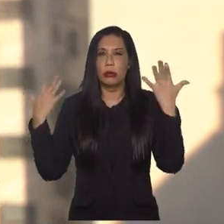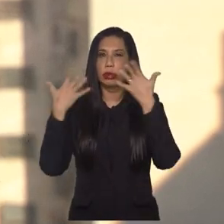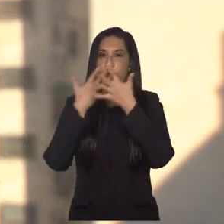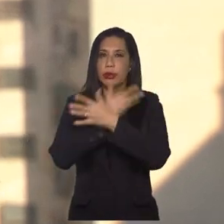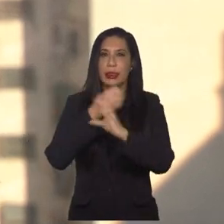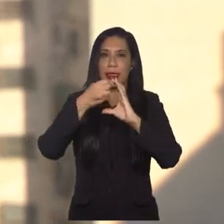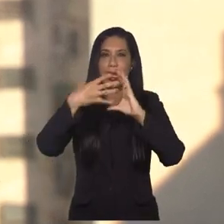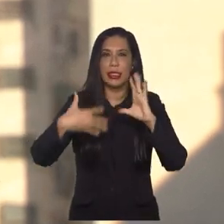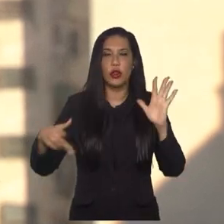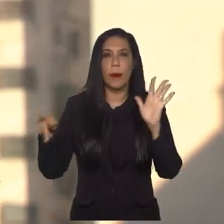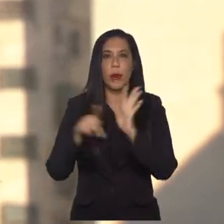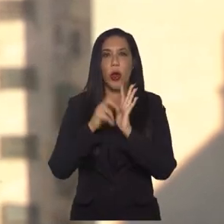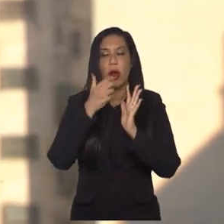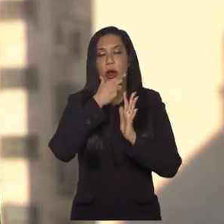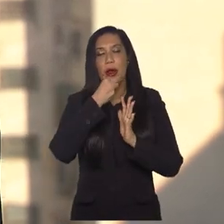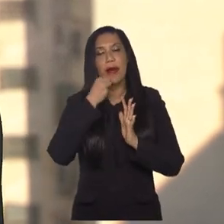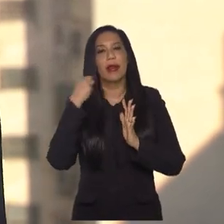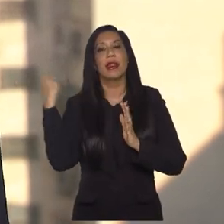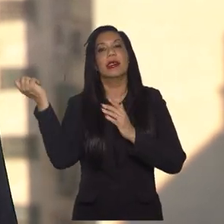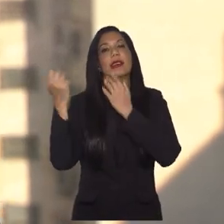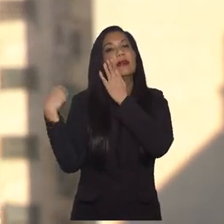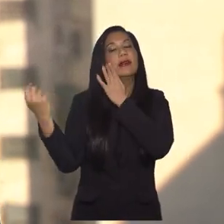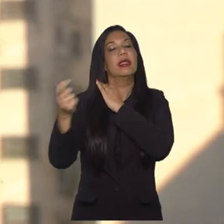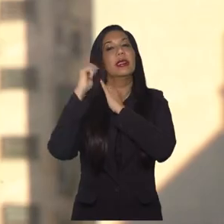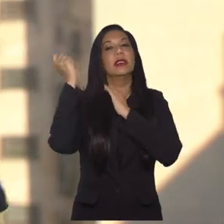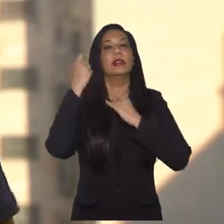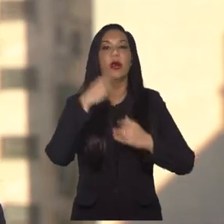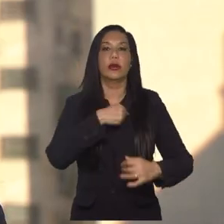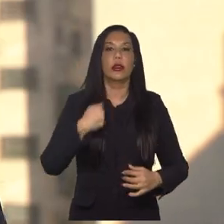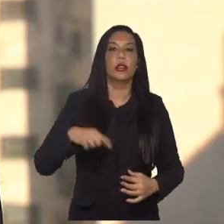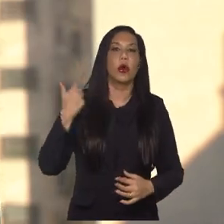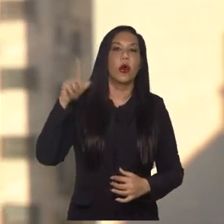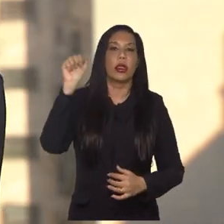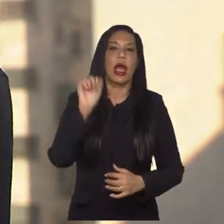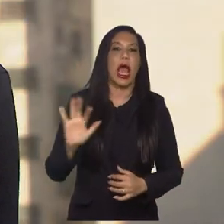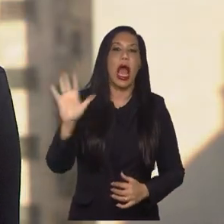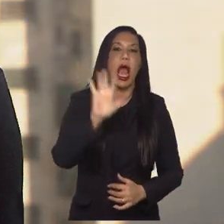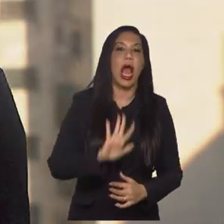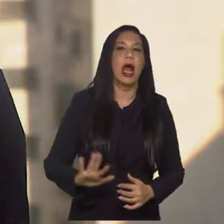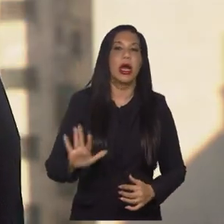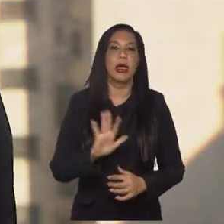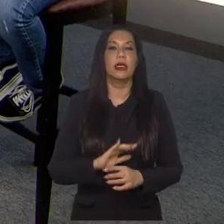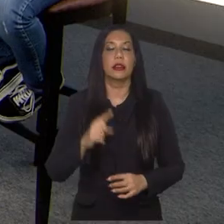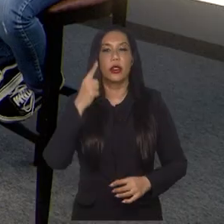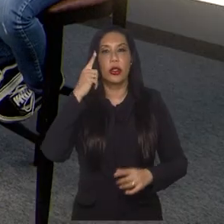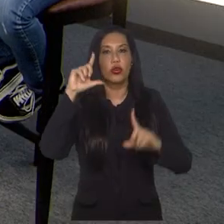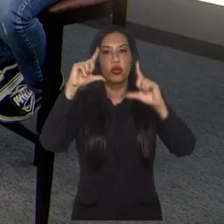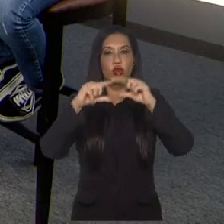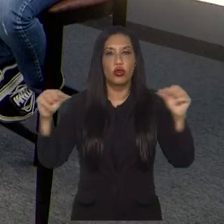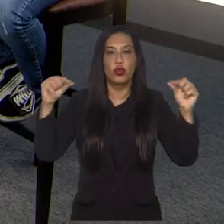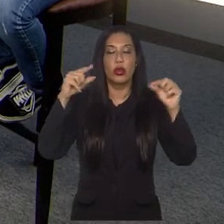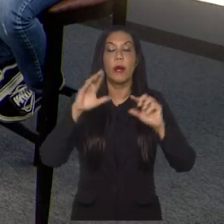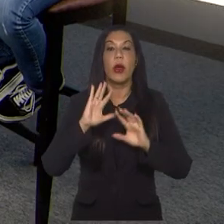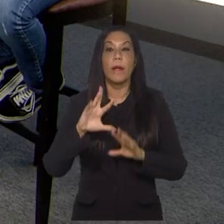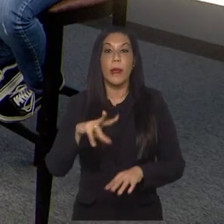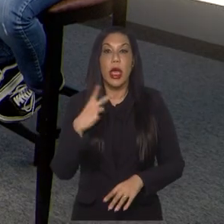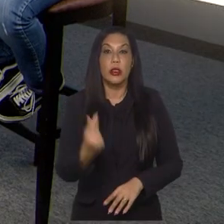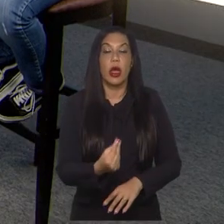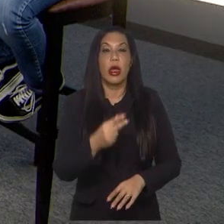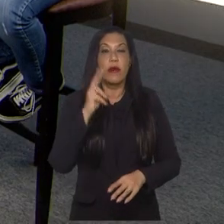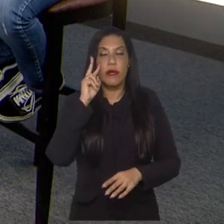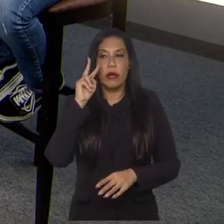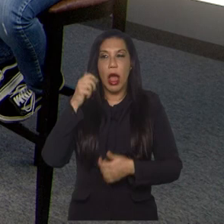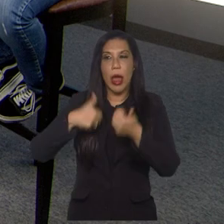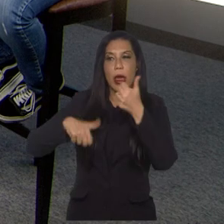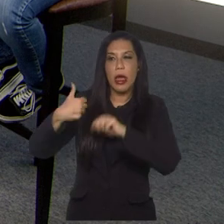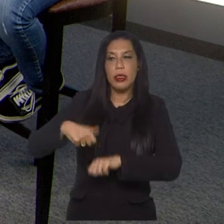uma característica bem forte, tanto da seleção chinesa quanto de uma outra seleção asiática que todo mundo conhece bem, que é a seleção japonesa. Então, assim, eu vejo a seleção da